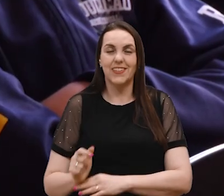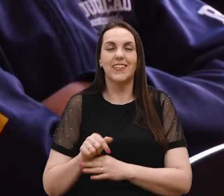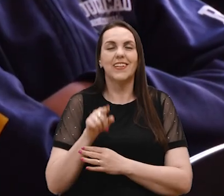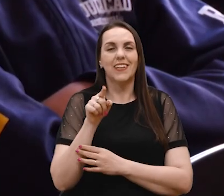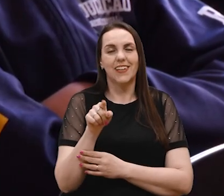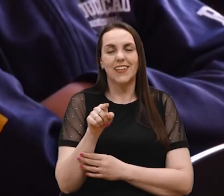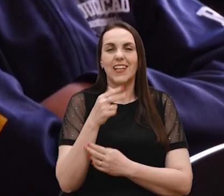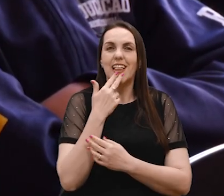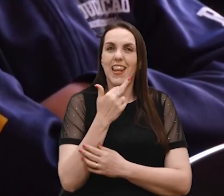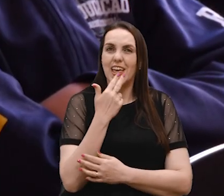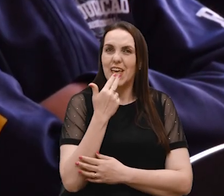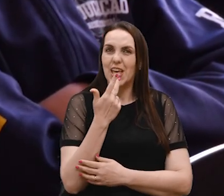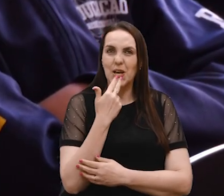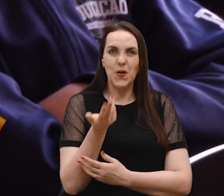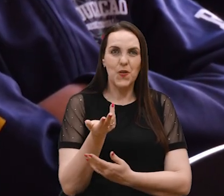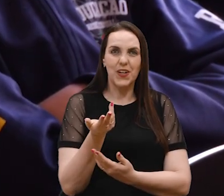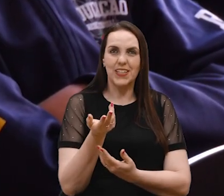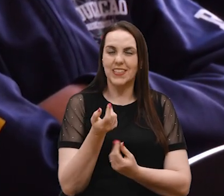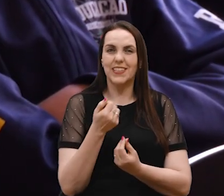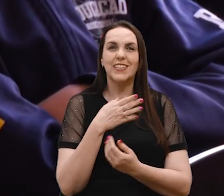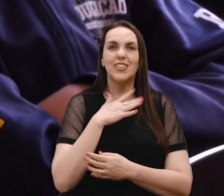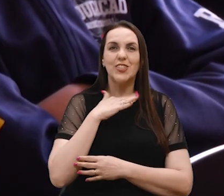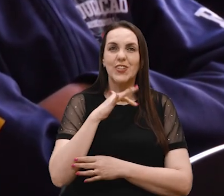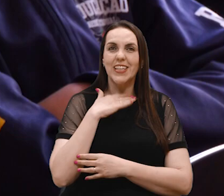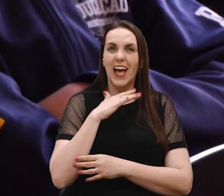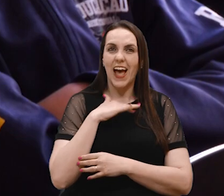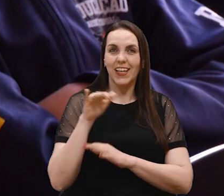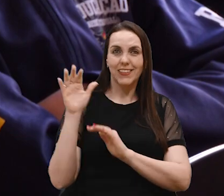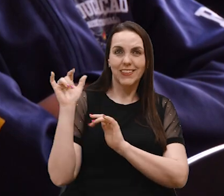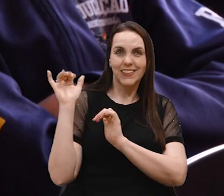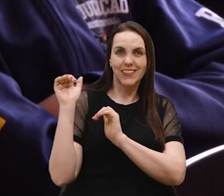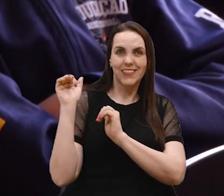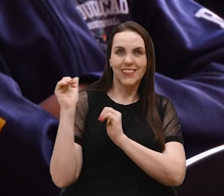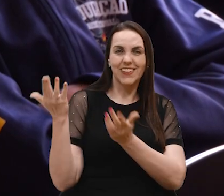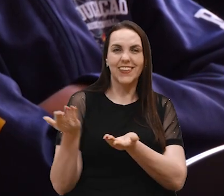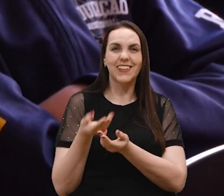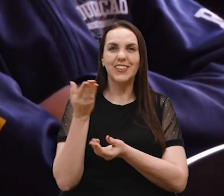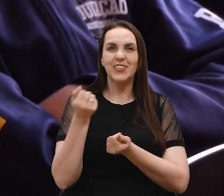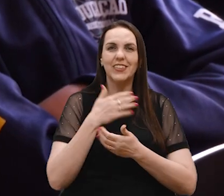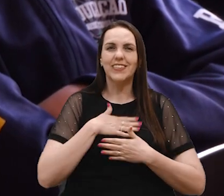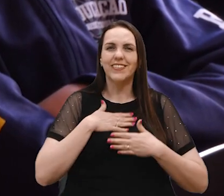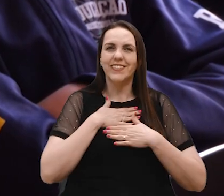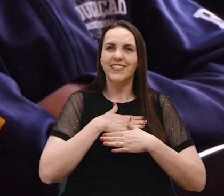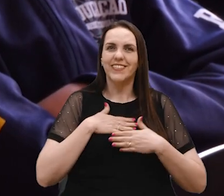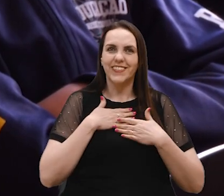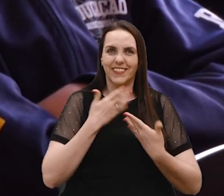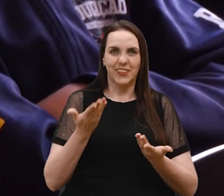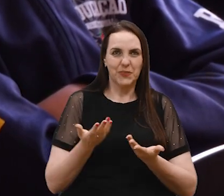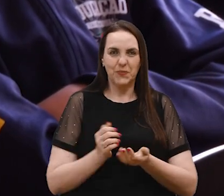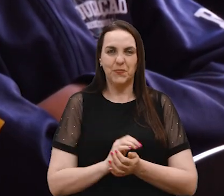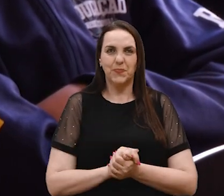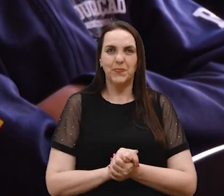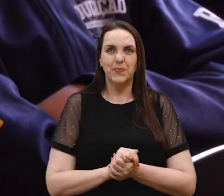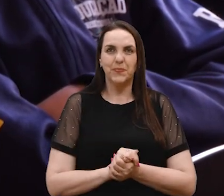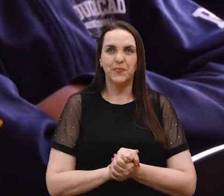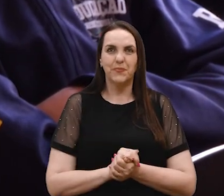né, dessas línguas tão cantantes, espanholadas, que te agradam?